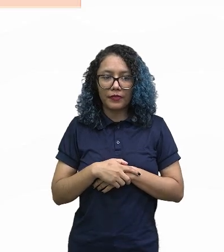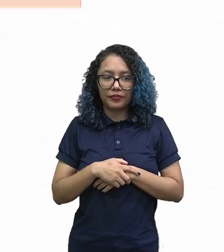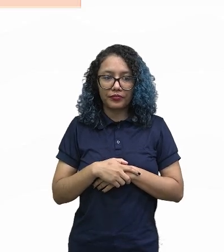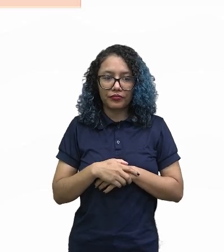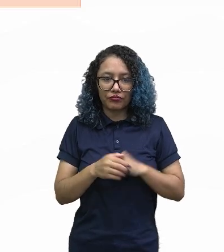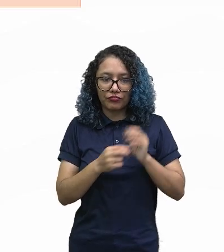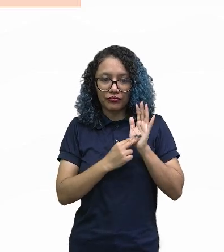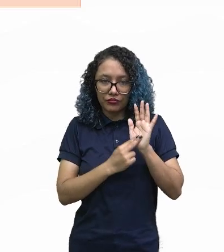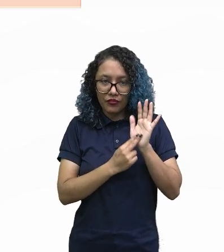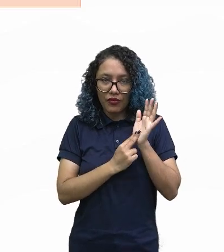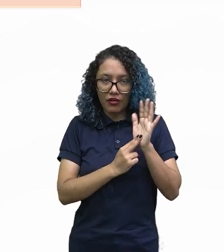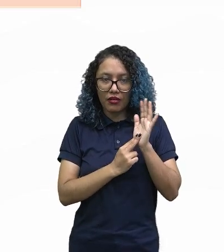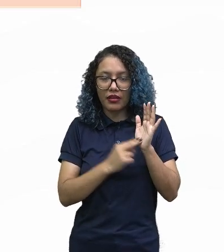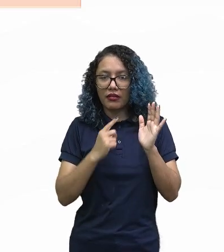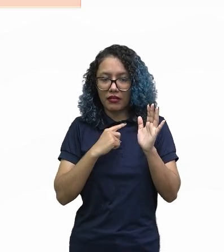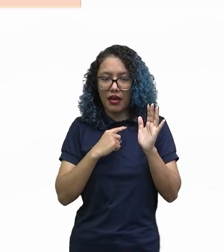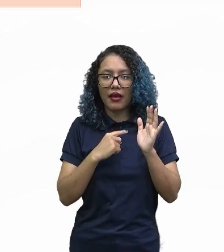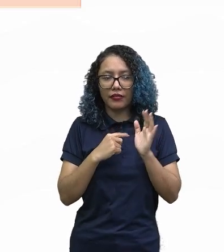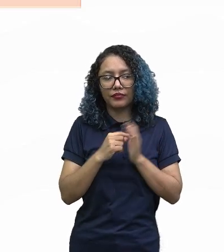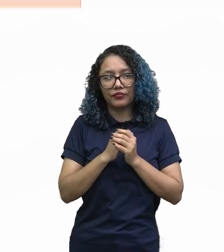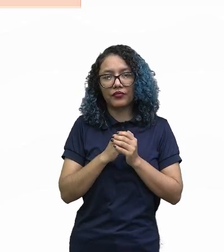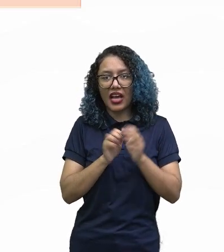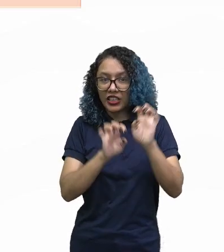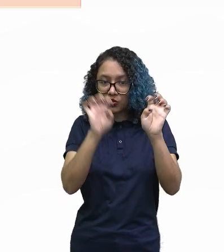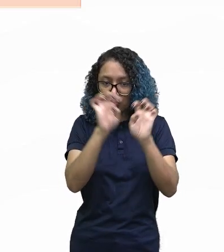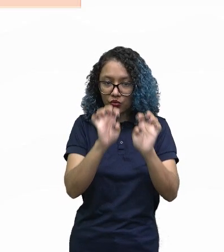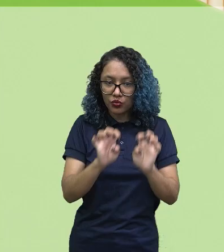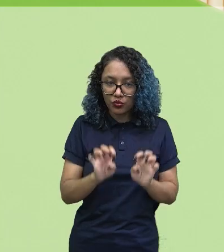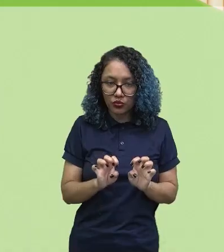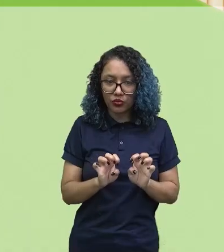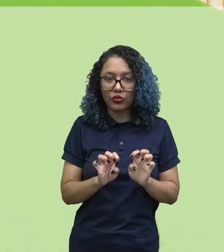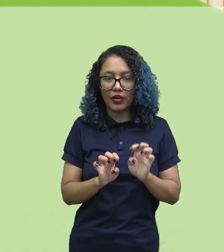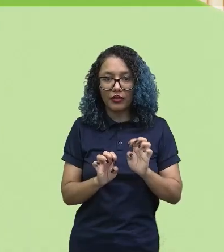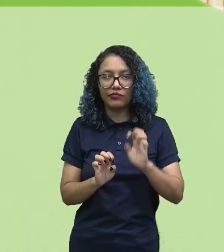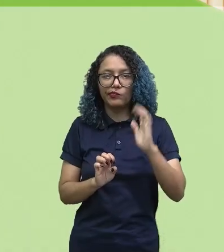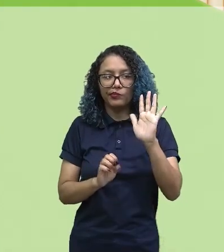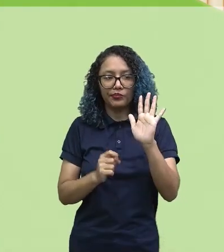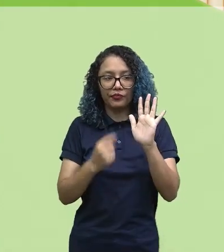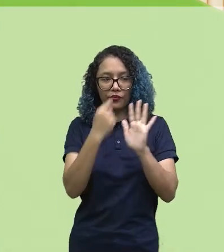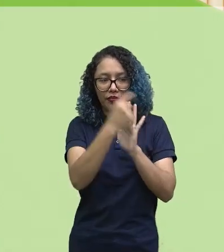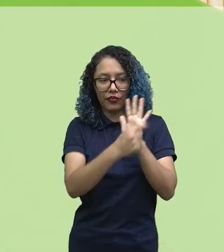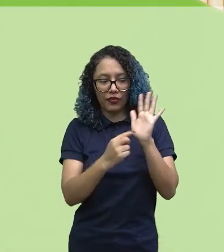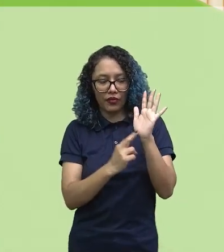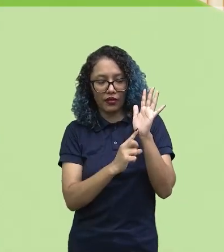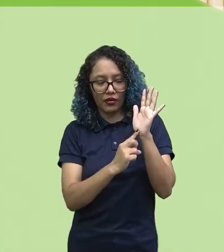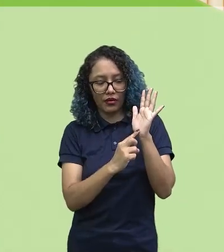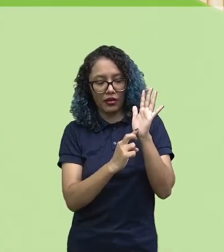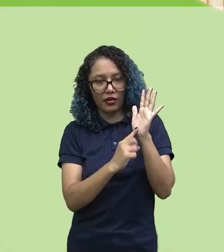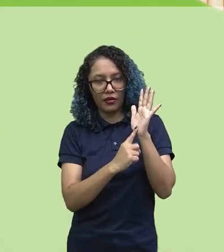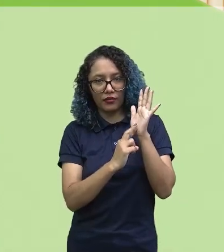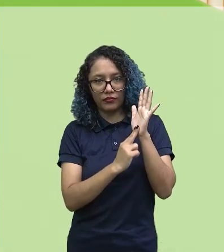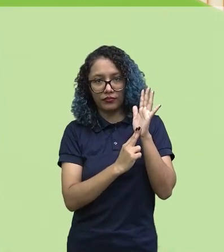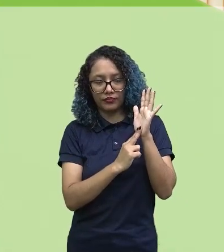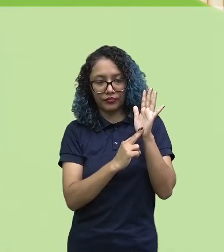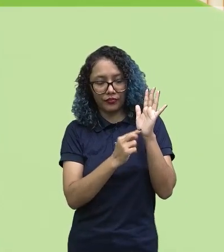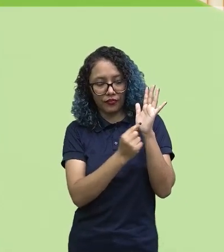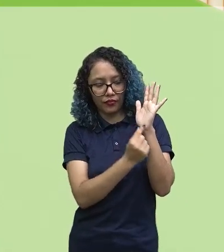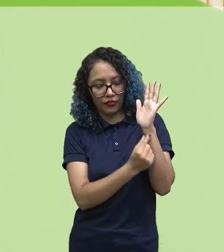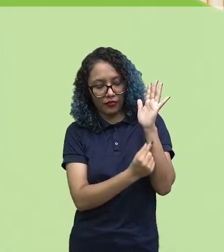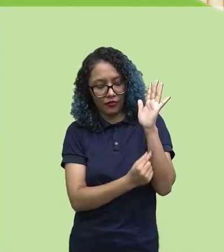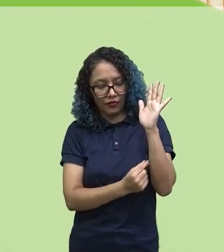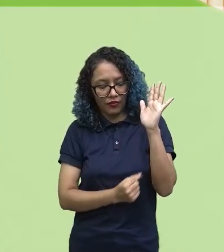celular ali com o núcleo daquele neurônio e vai ter um prolongamento que é chamado de axônio, né? Então, imagina aqui o